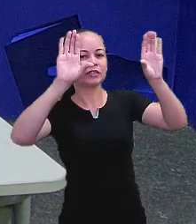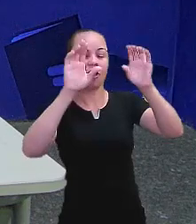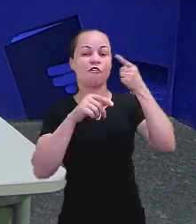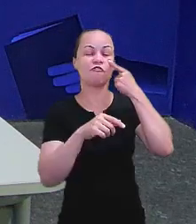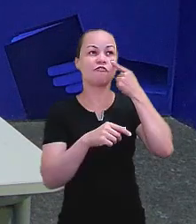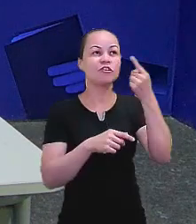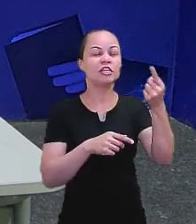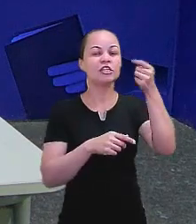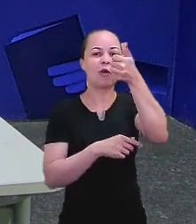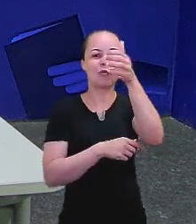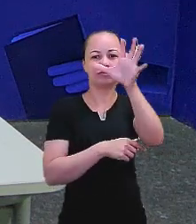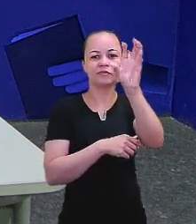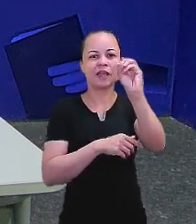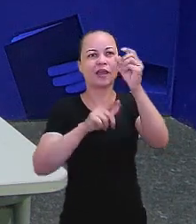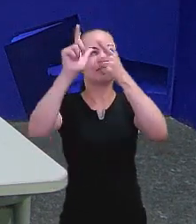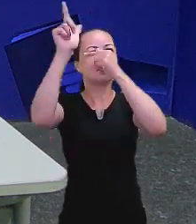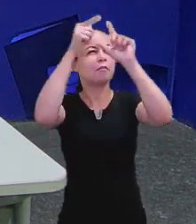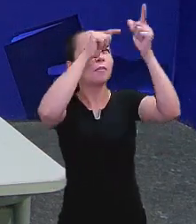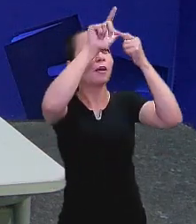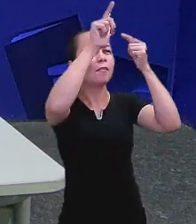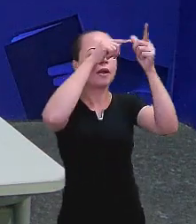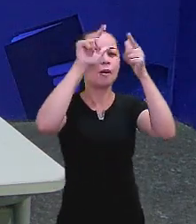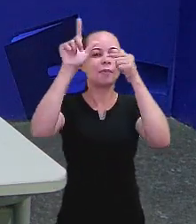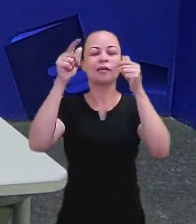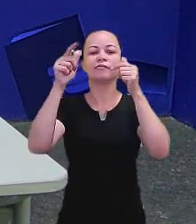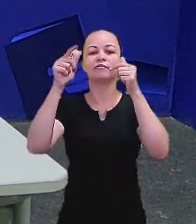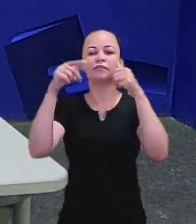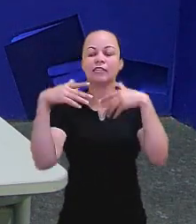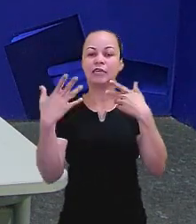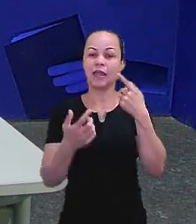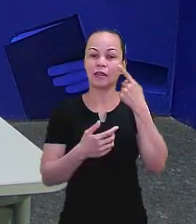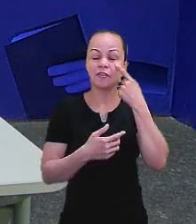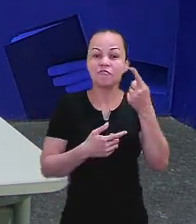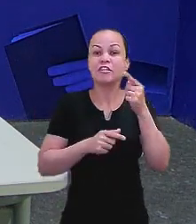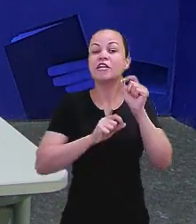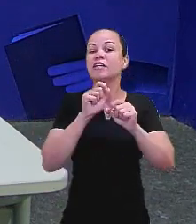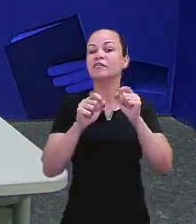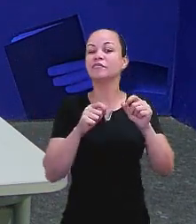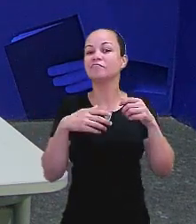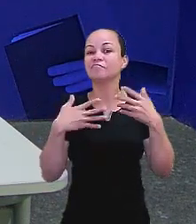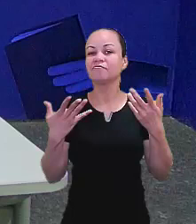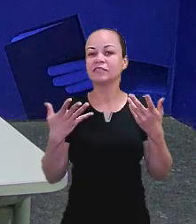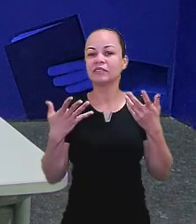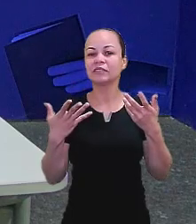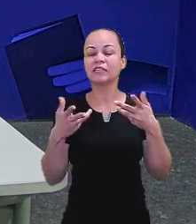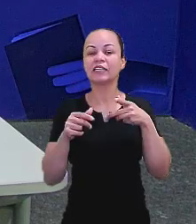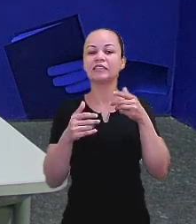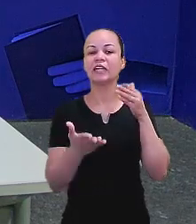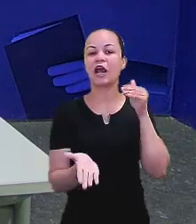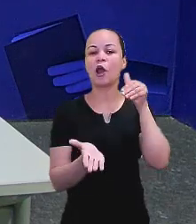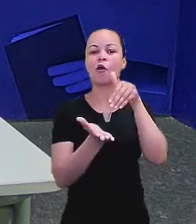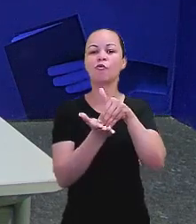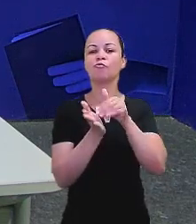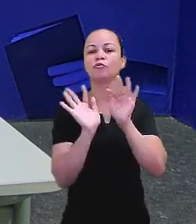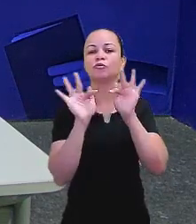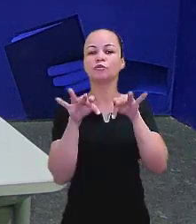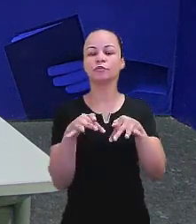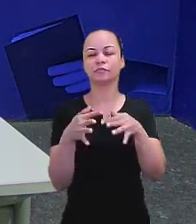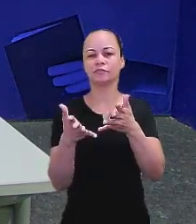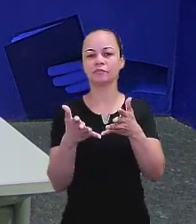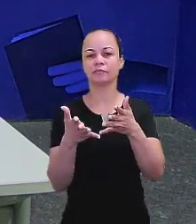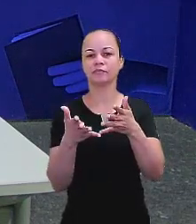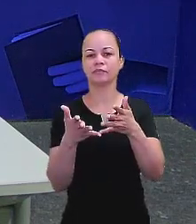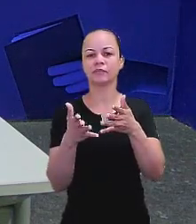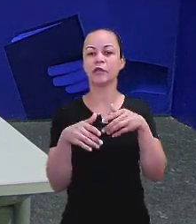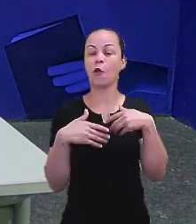10 estrelas. E adivinha só, de quem será o último pedido? É